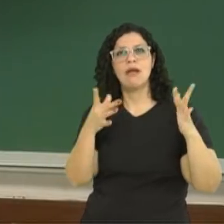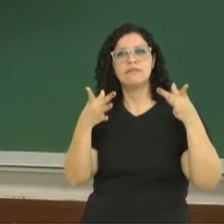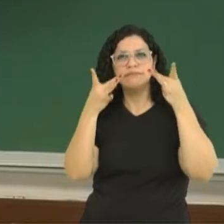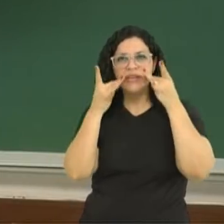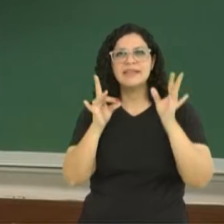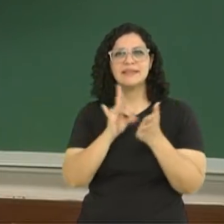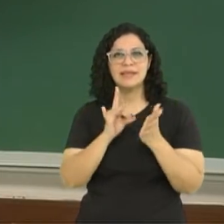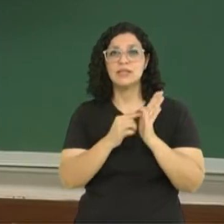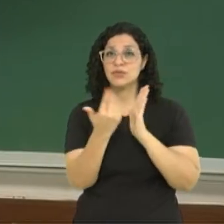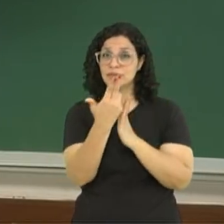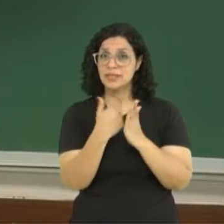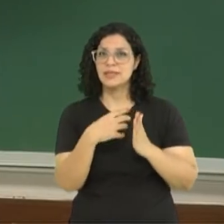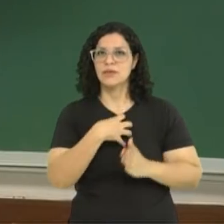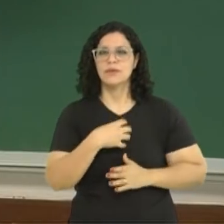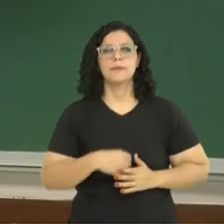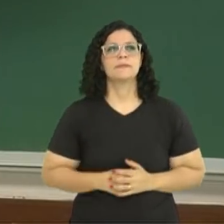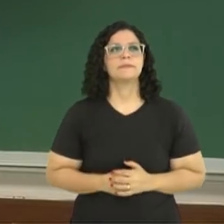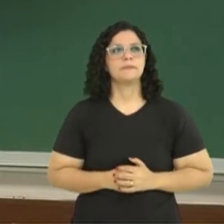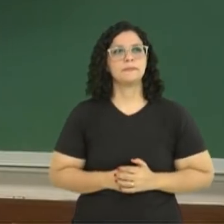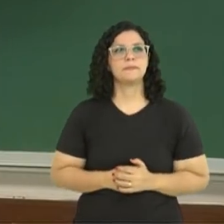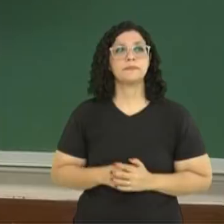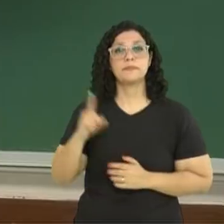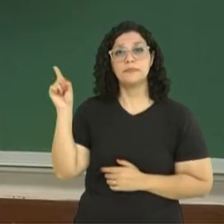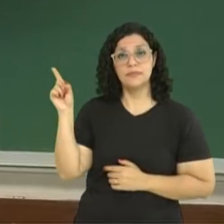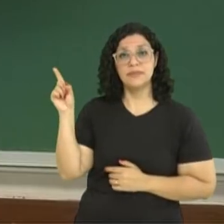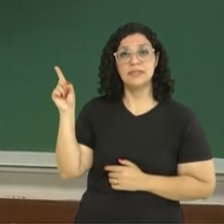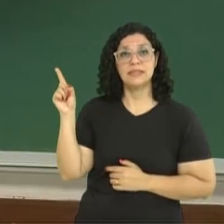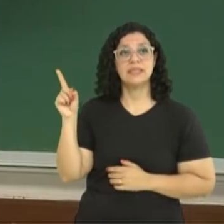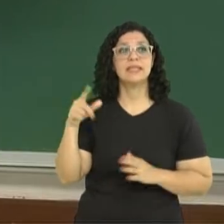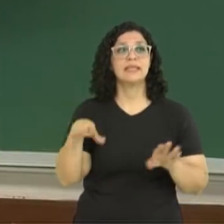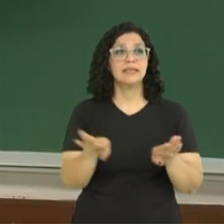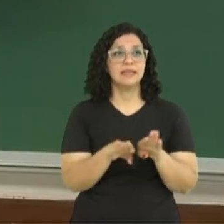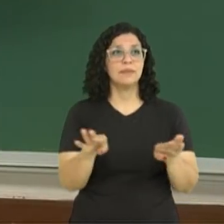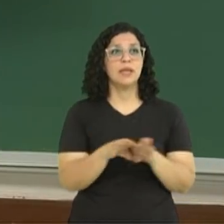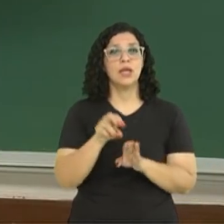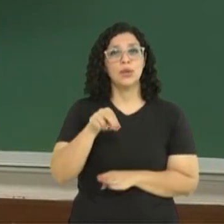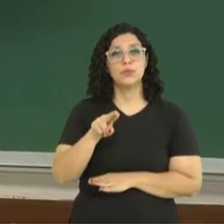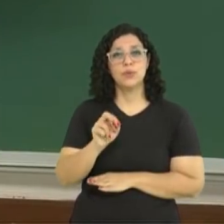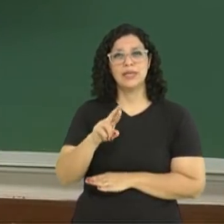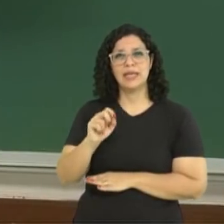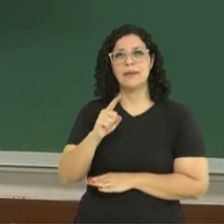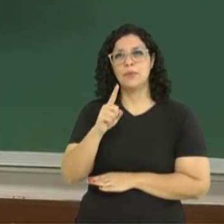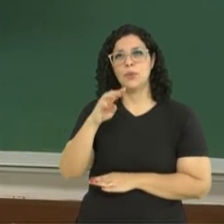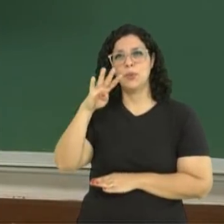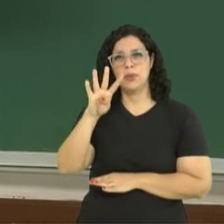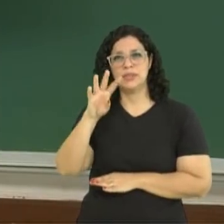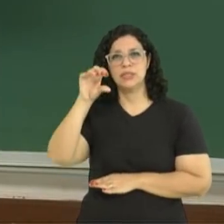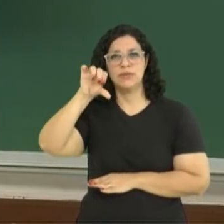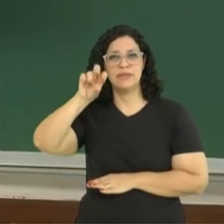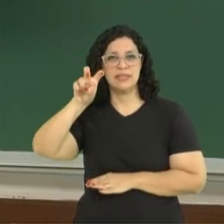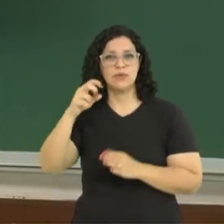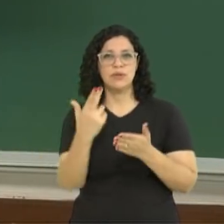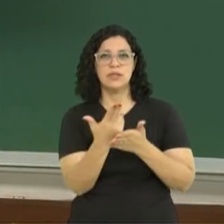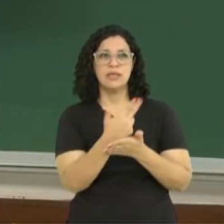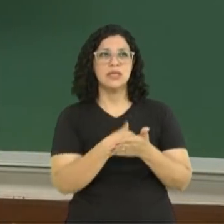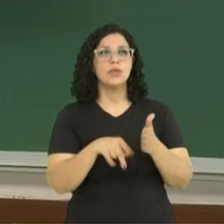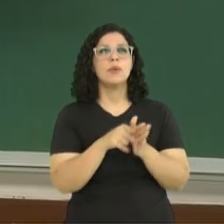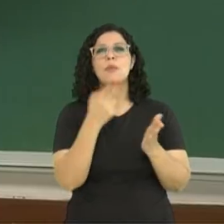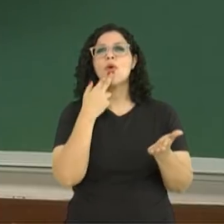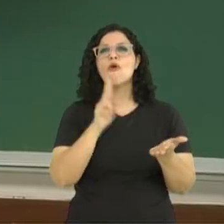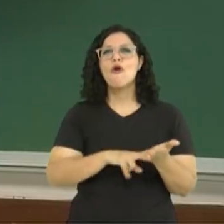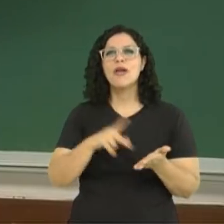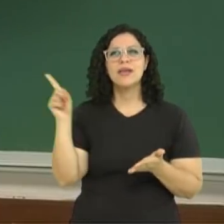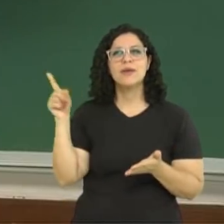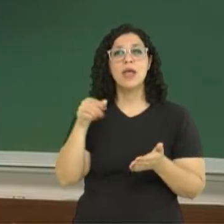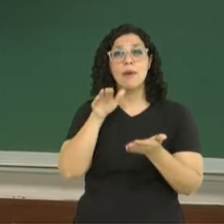de ser representada. Nós temos uma obra aqui de Albrecht Dürer, lá de 1495, é chamado do Grande Correio. Isso